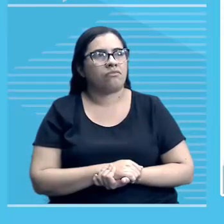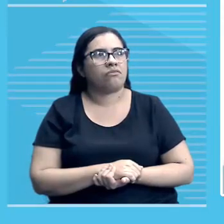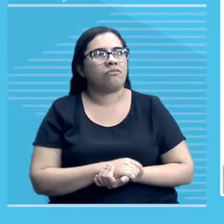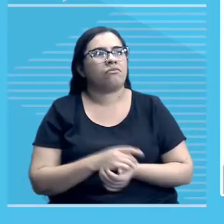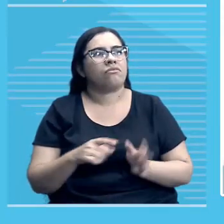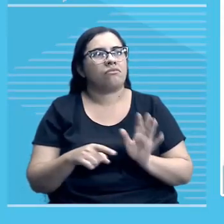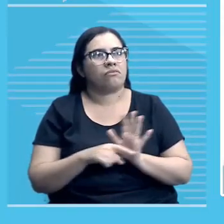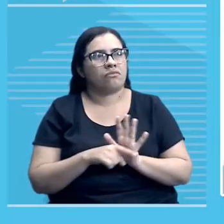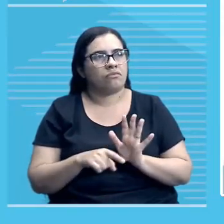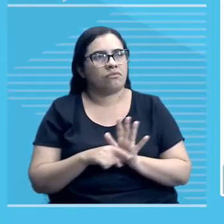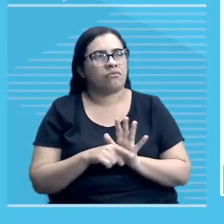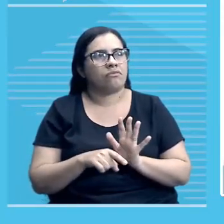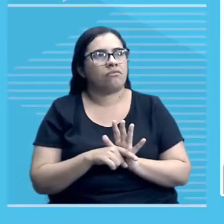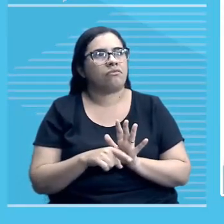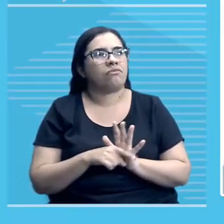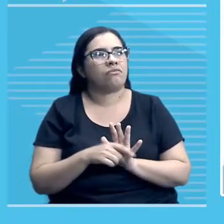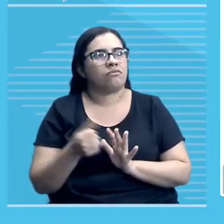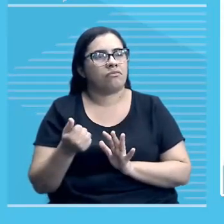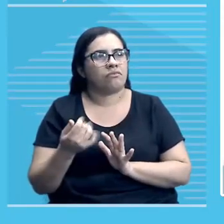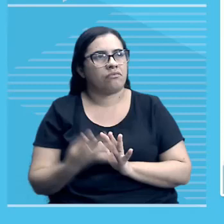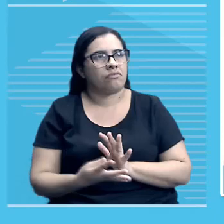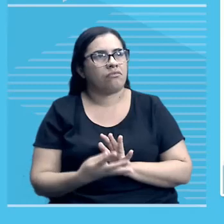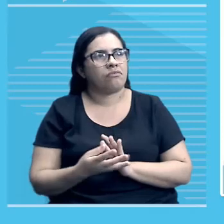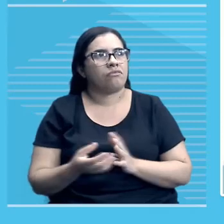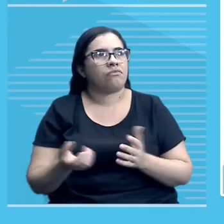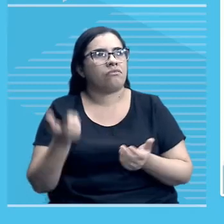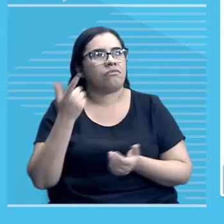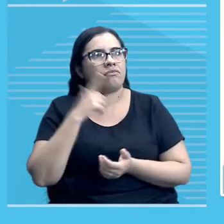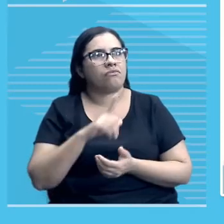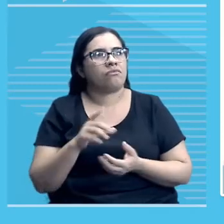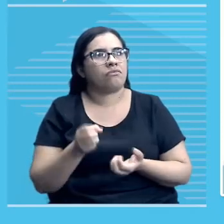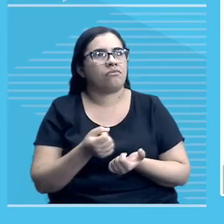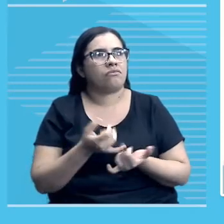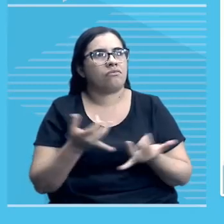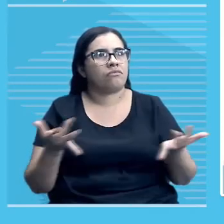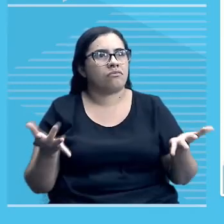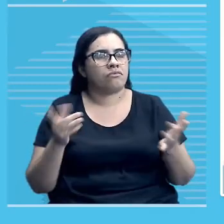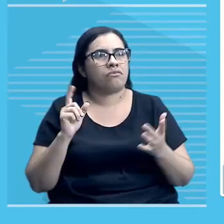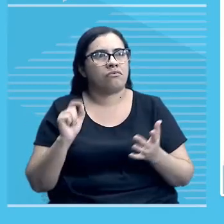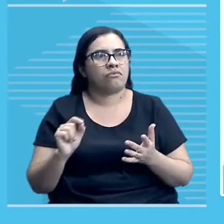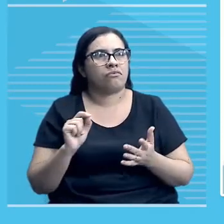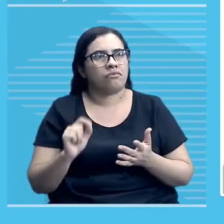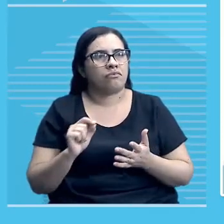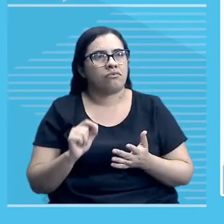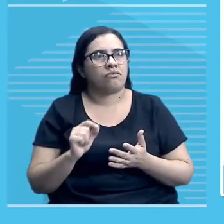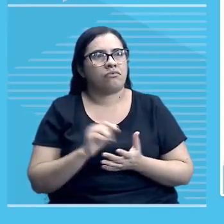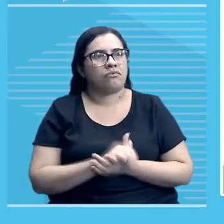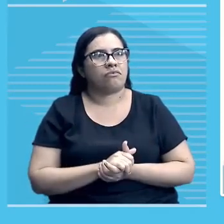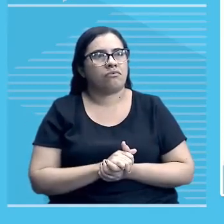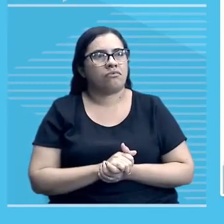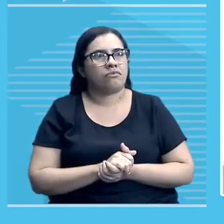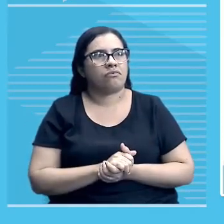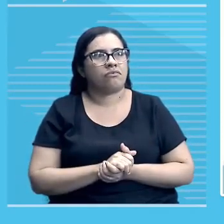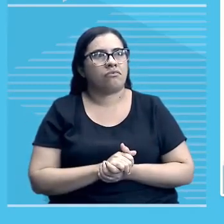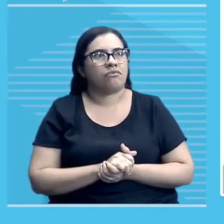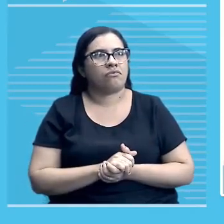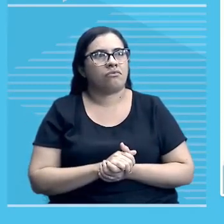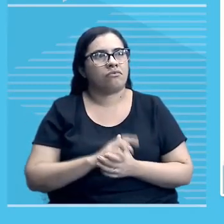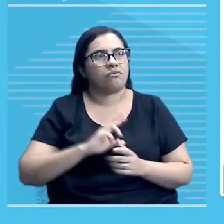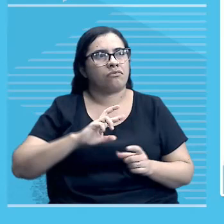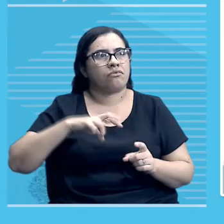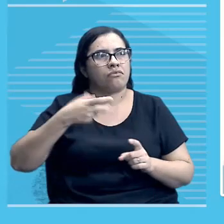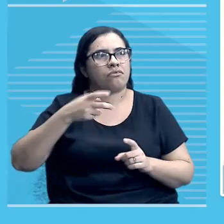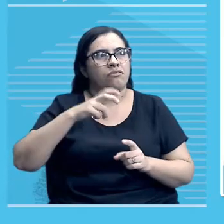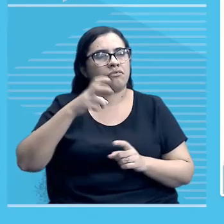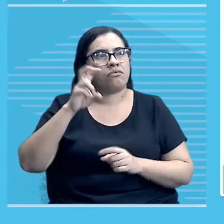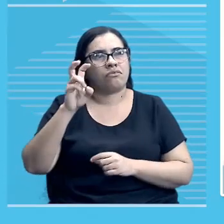menos 14, você vai obter quanto? Vai ser igual ao quê? Ao quíntuplo desse número. E